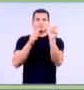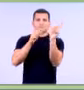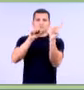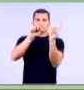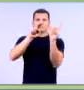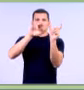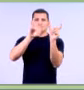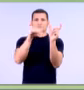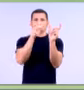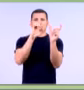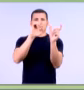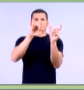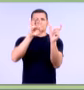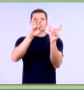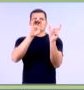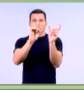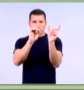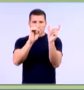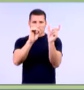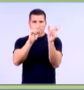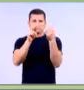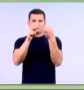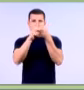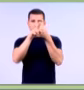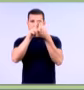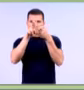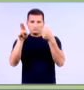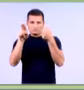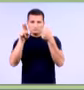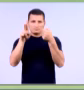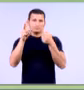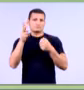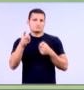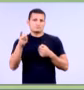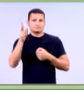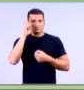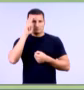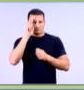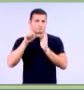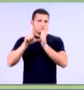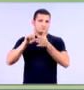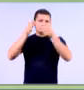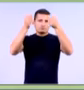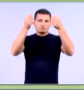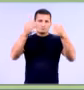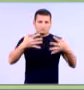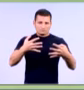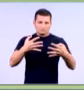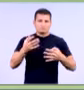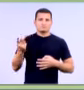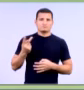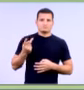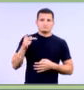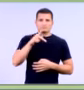sujeito composto por um pronome equivalente, aquele mesmo exemplo que a gente citou anteriormente. Ruth e